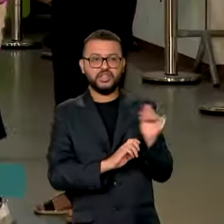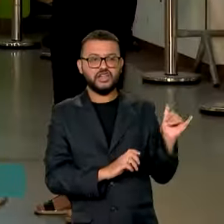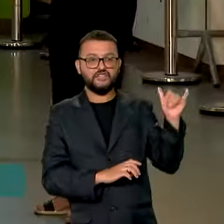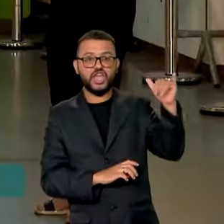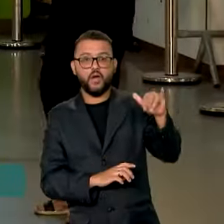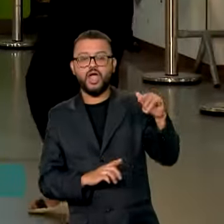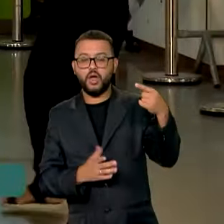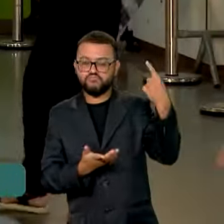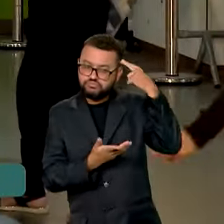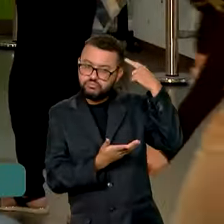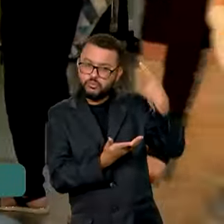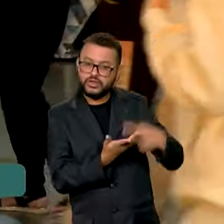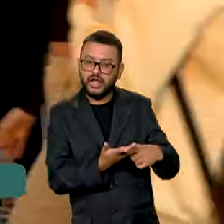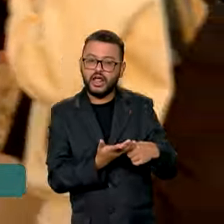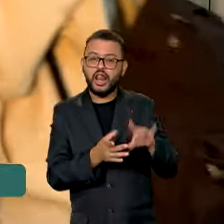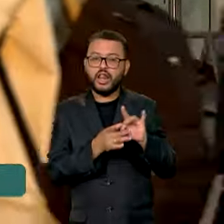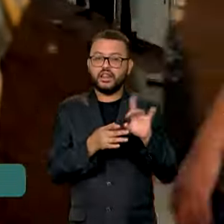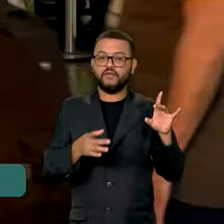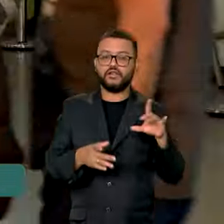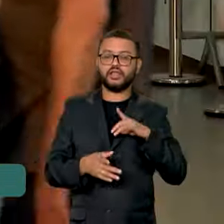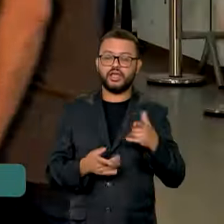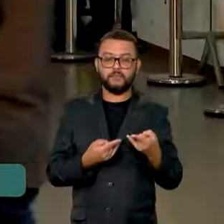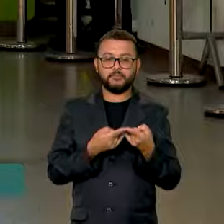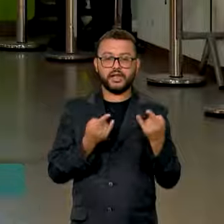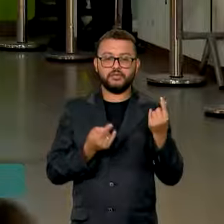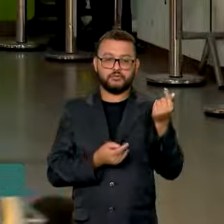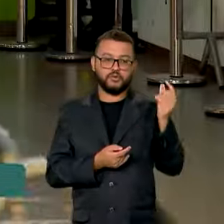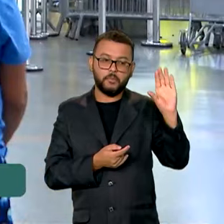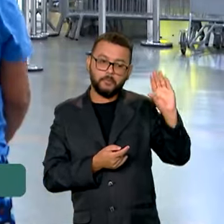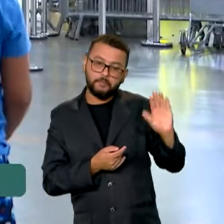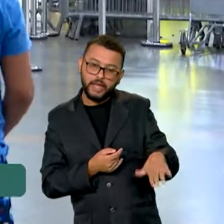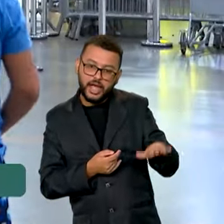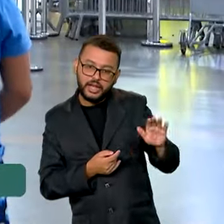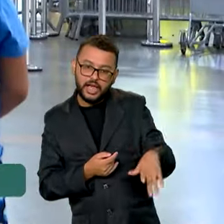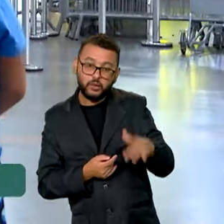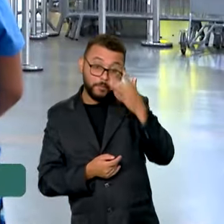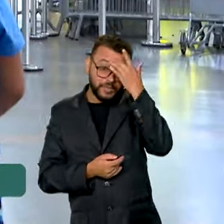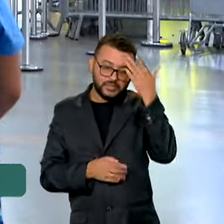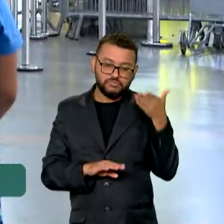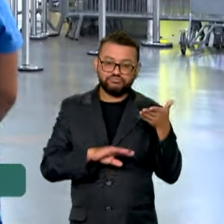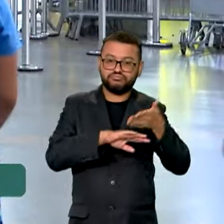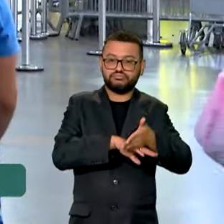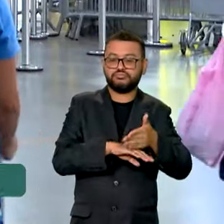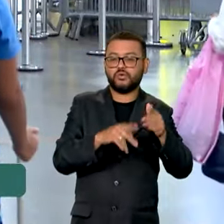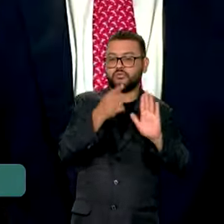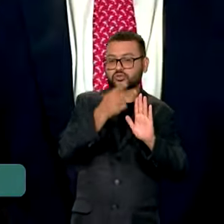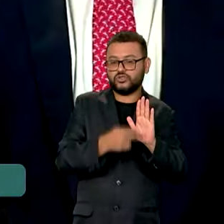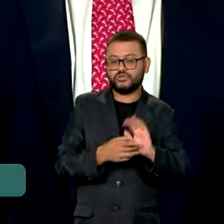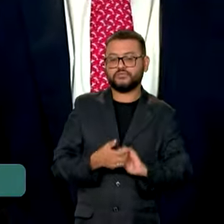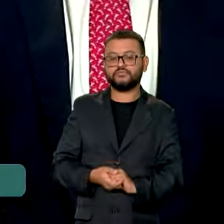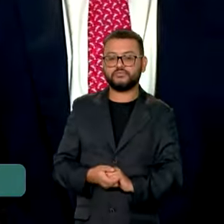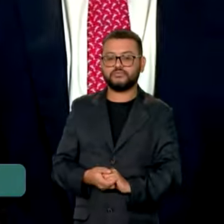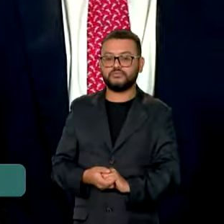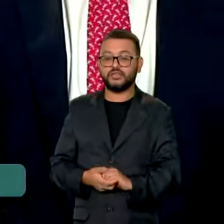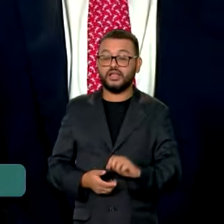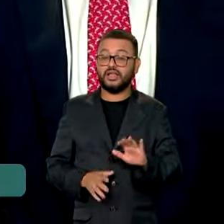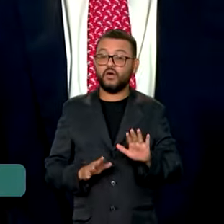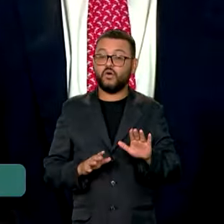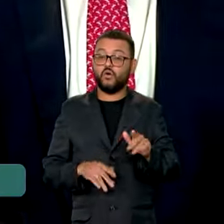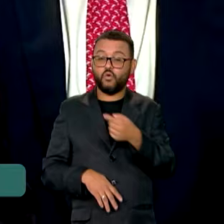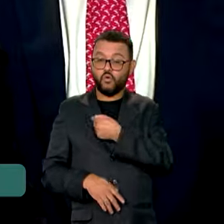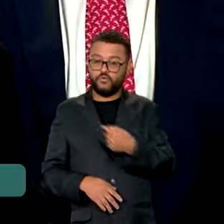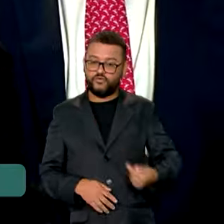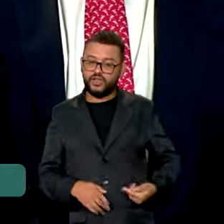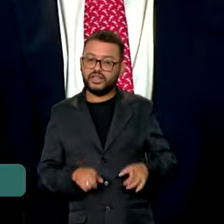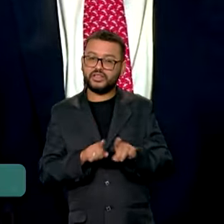se comprometeram a disponibilizar passagens mais baratas para os participantes do programa. Tanto o governo quanto as